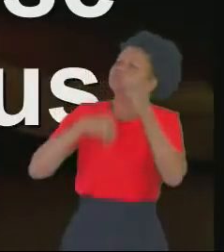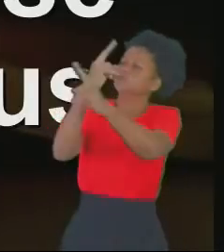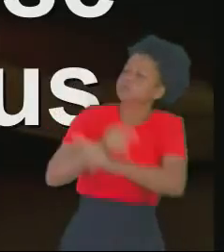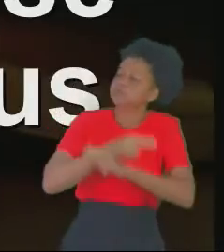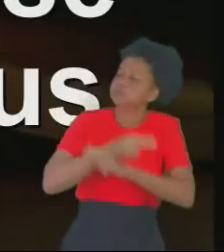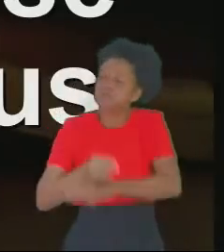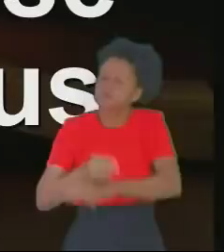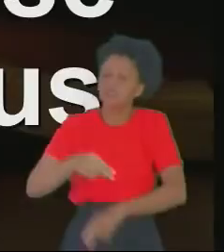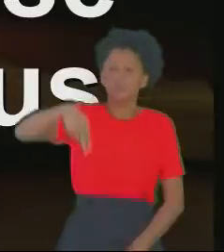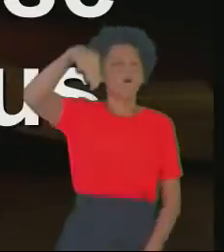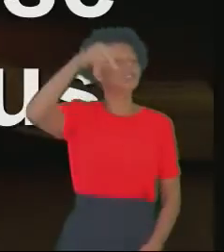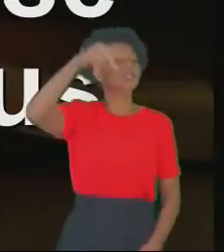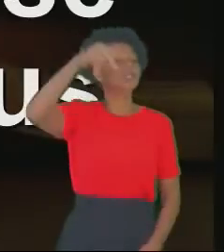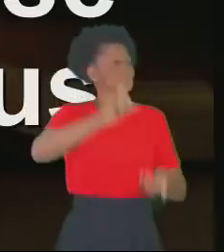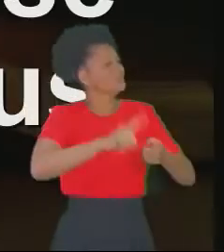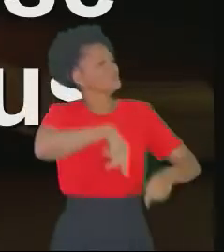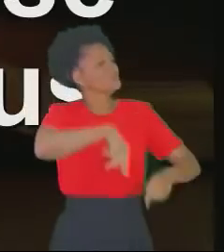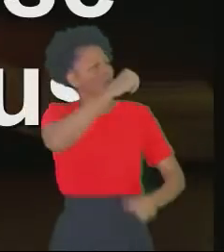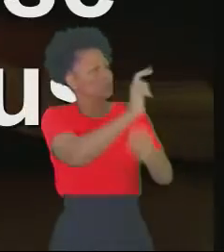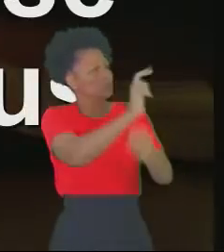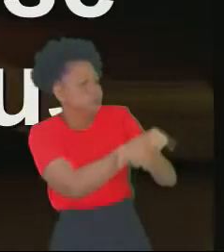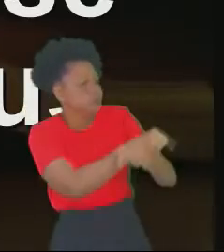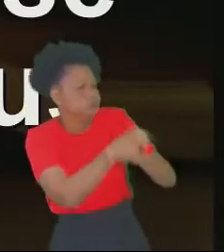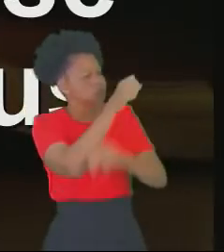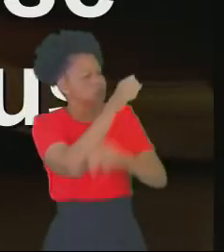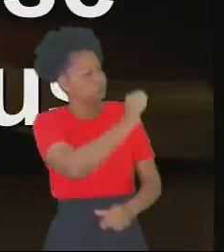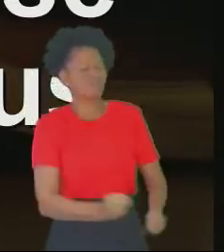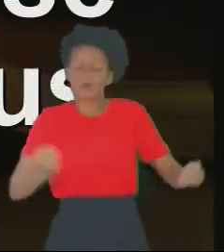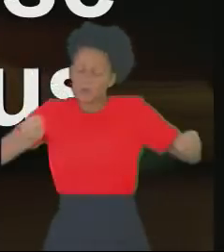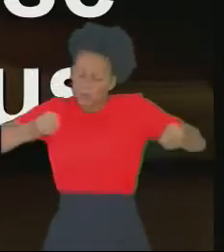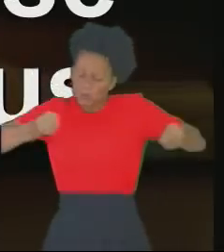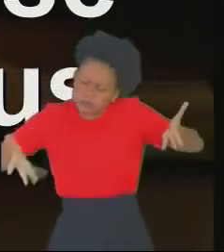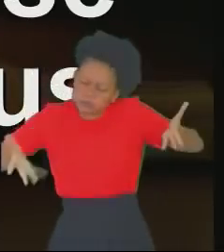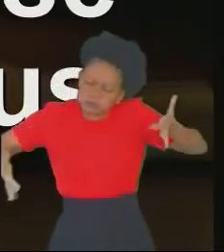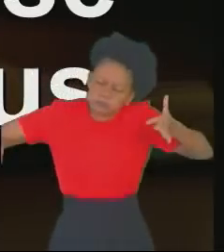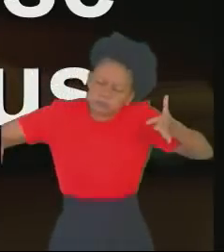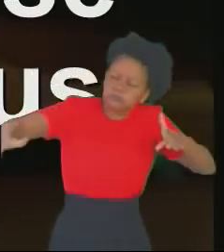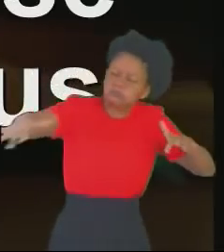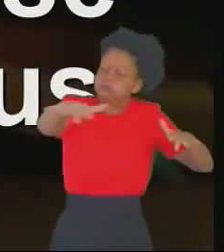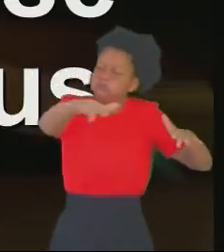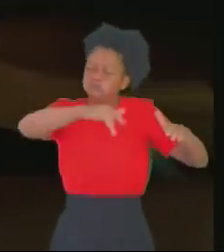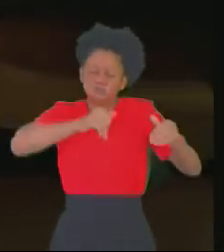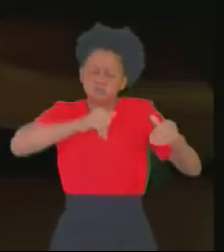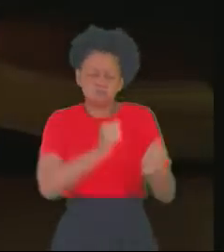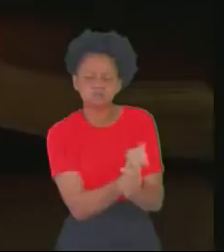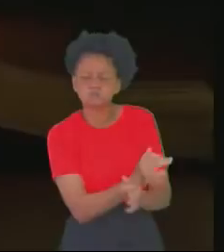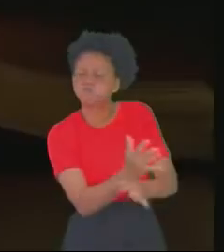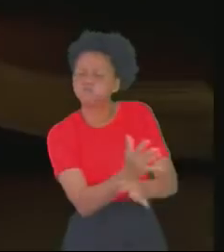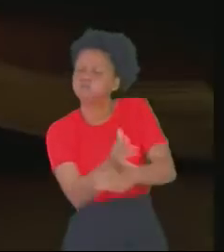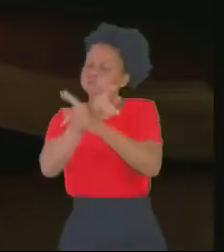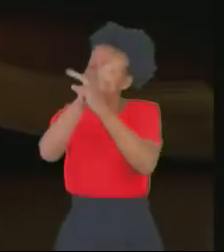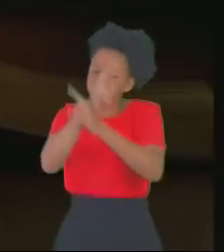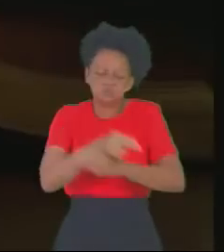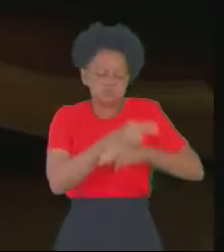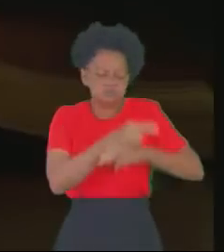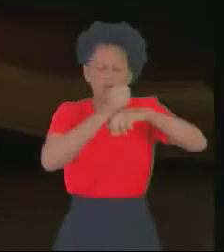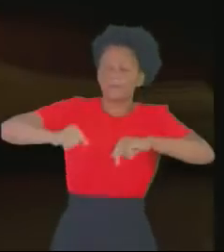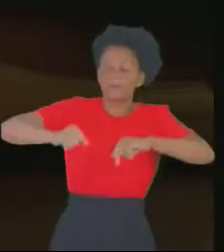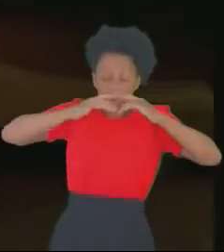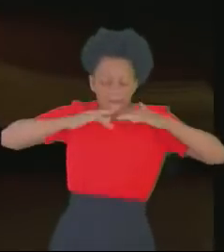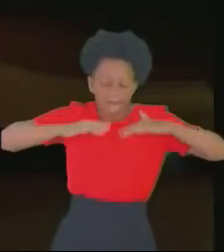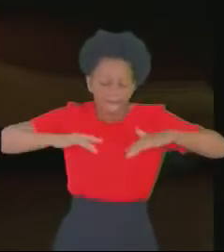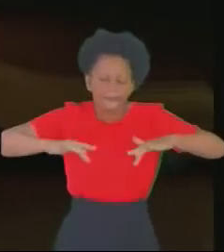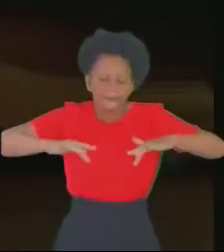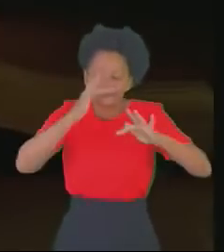sul. Assopra no meu jardim, para que se derramem os seus aromas.